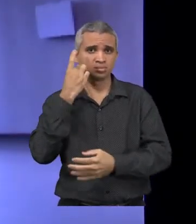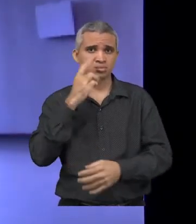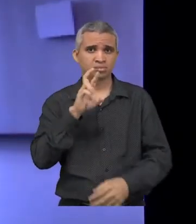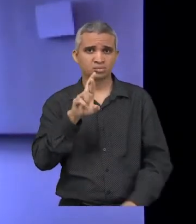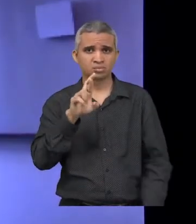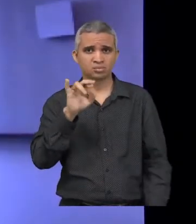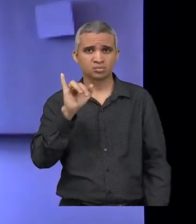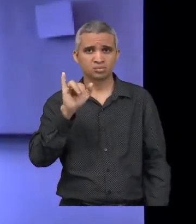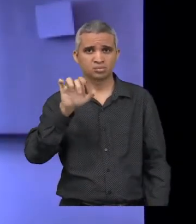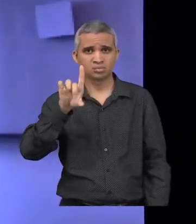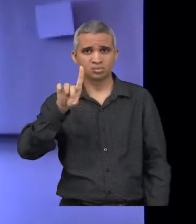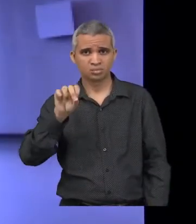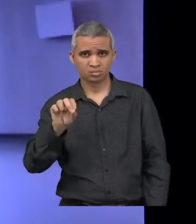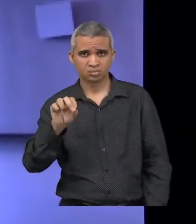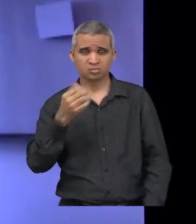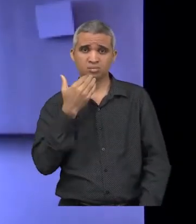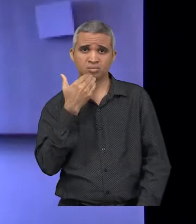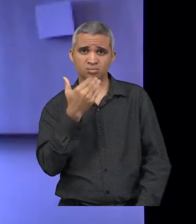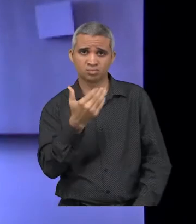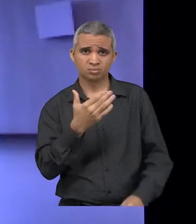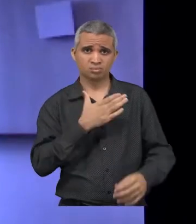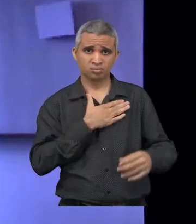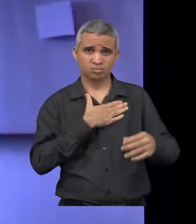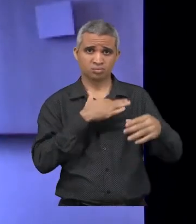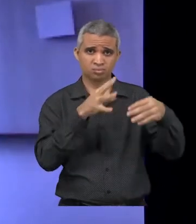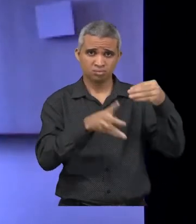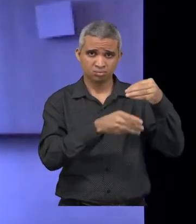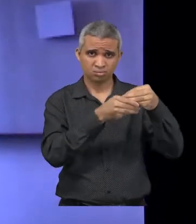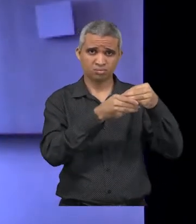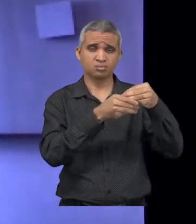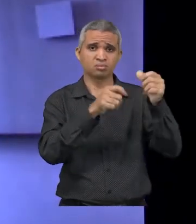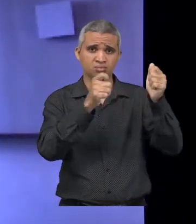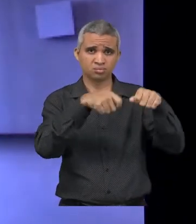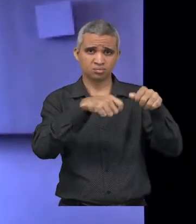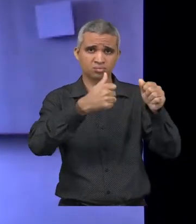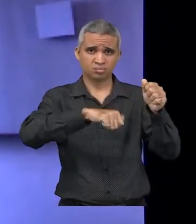Peço que minha emenda também seja levada em consideração. Muito obrigado e meu Então, voto senhor, é.